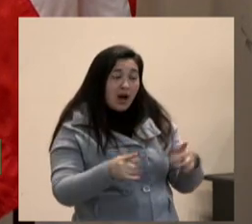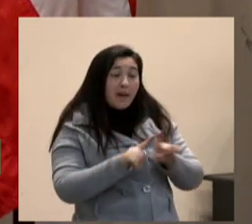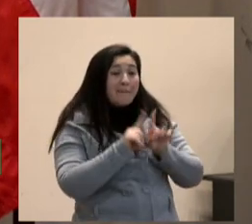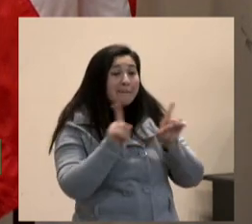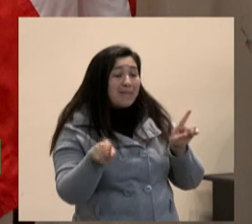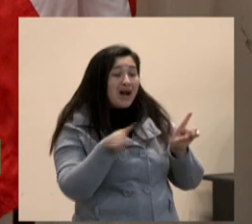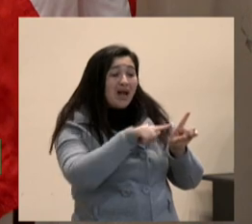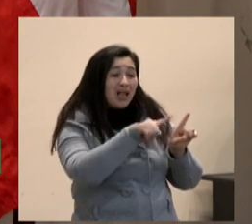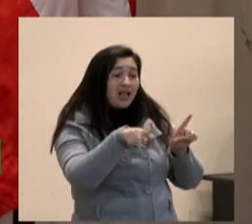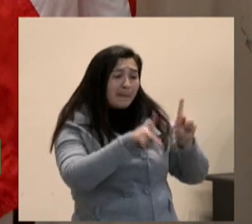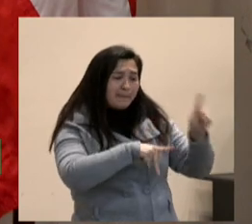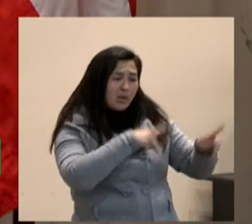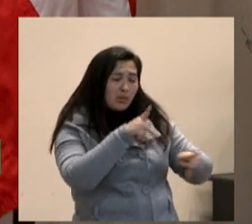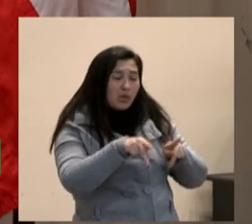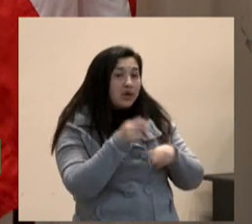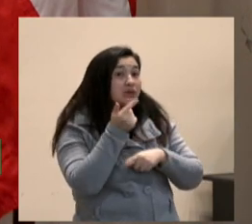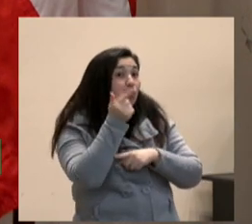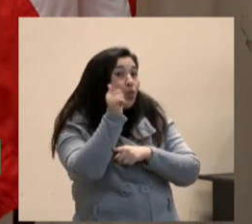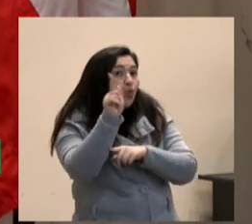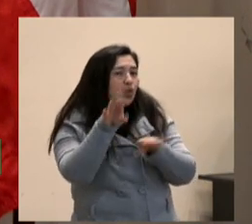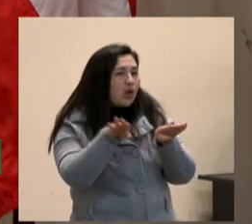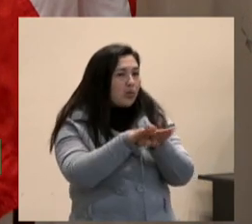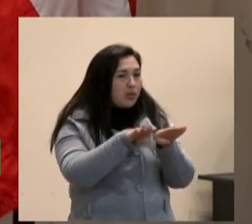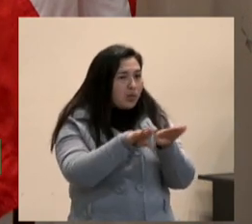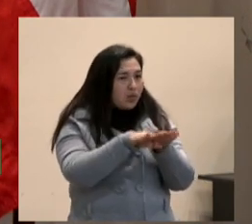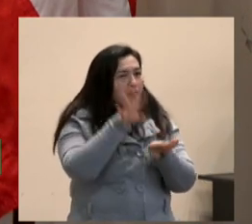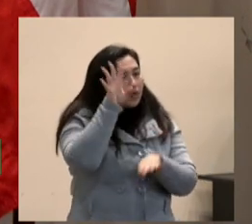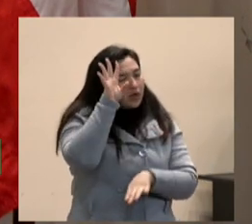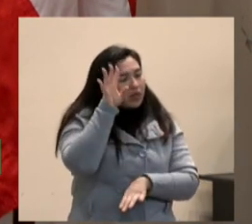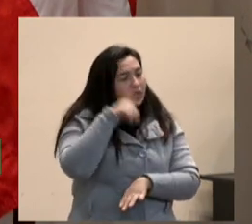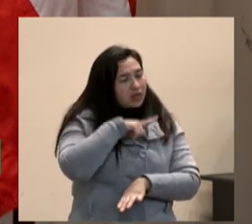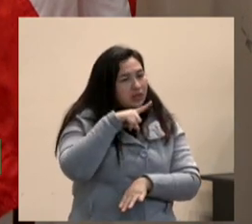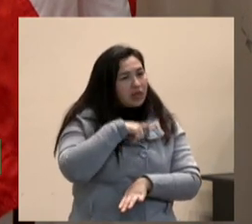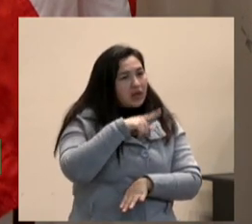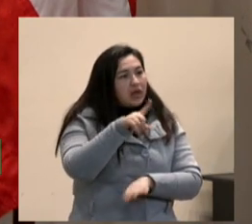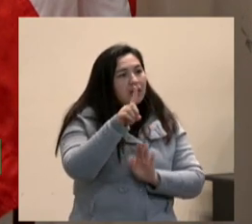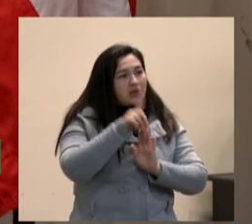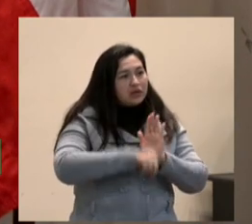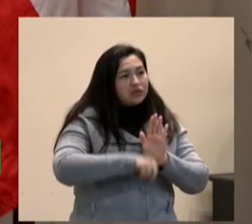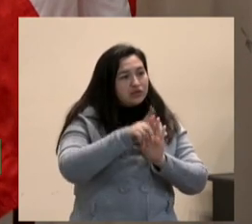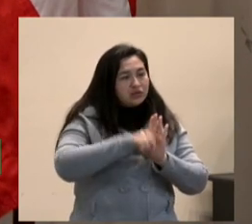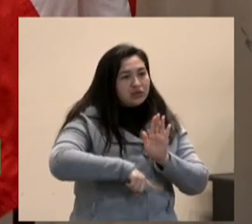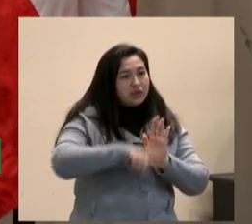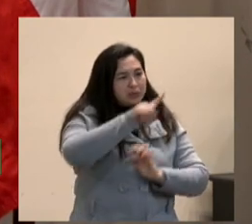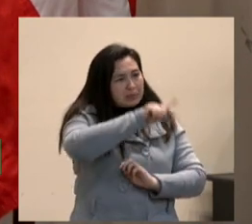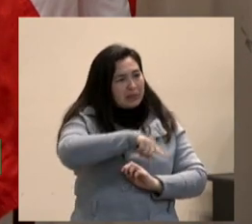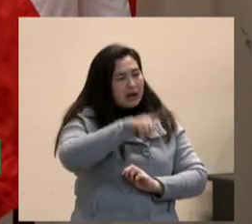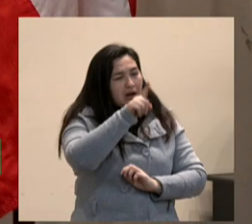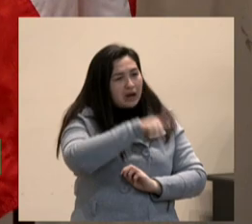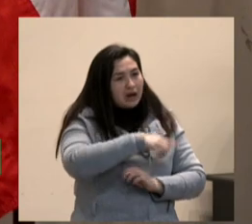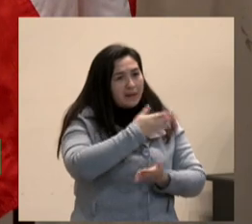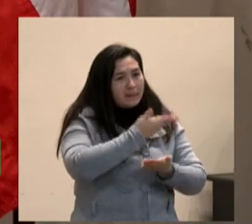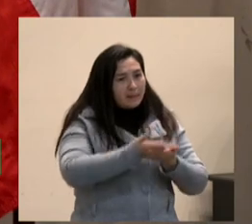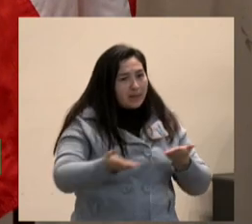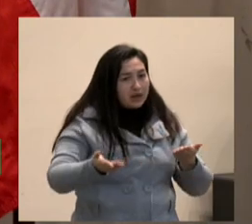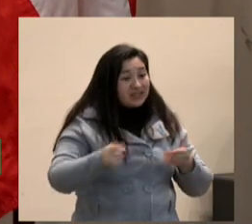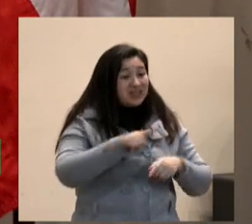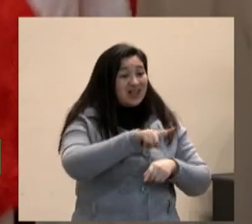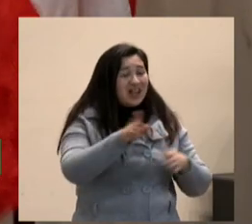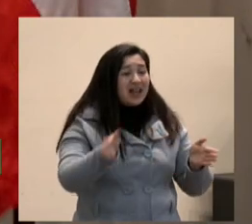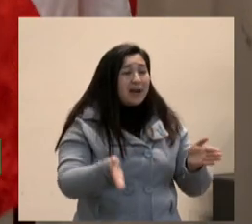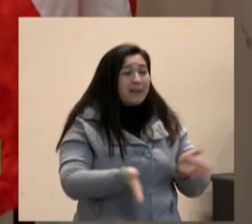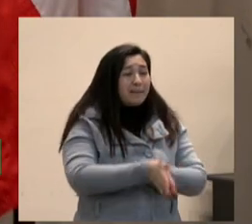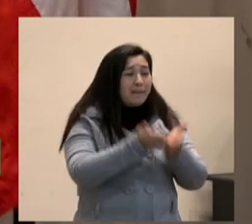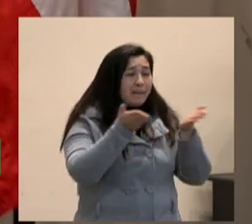população que tem uma outra igualdade, além de ser, de ter o direito à educação negado. É a população mais